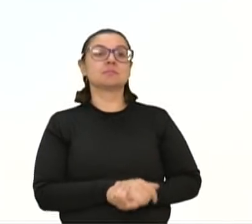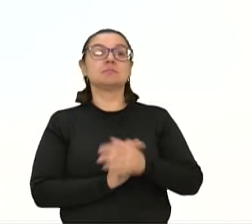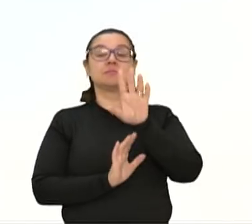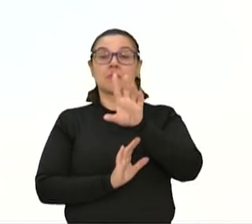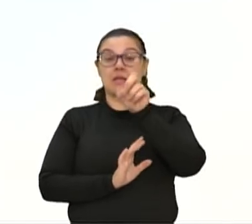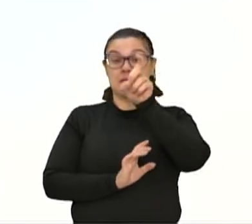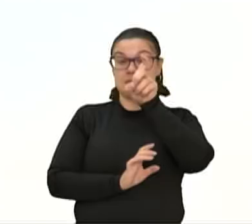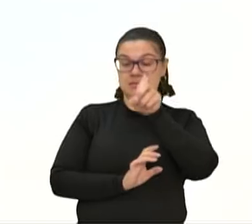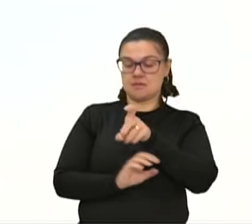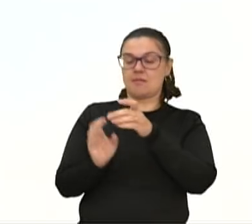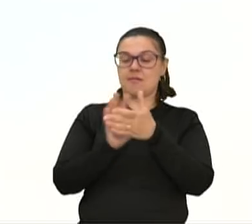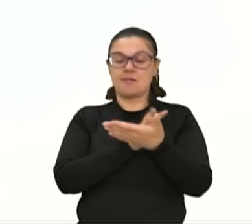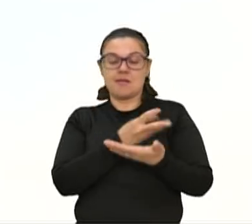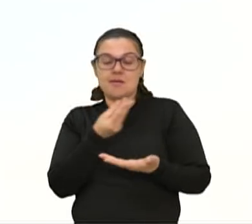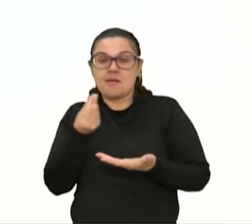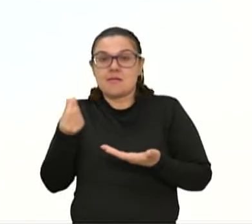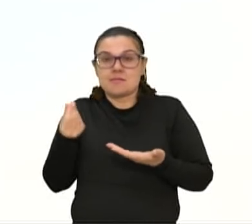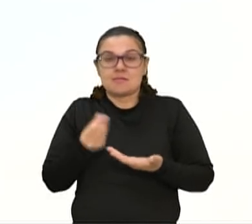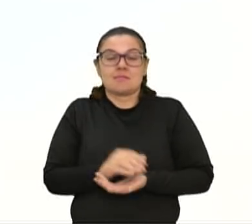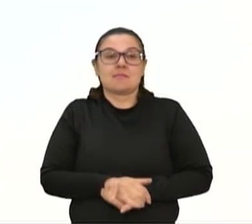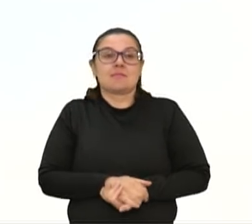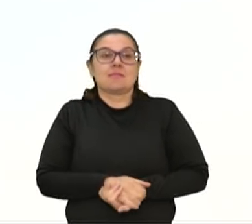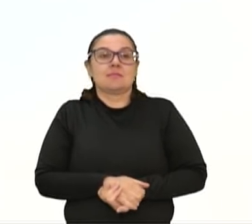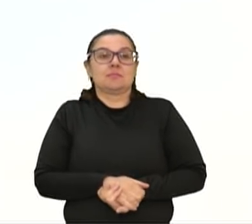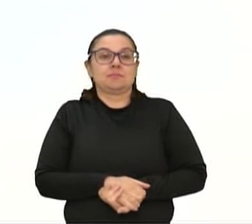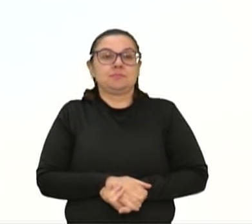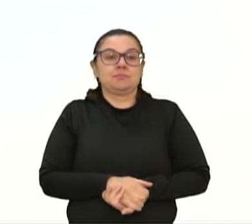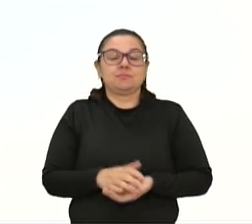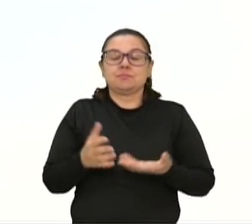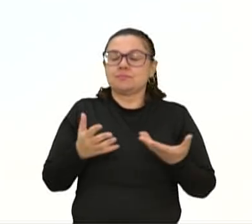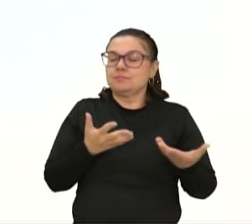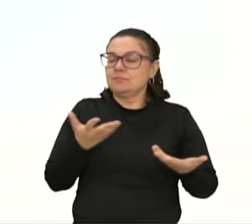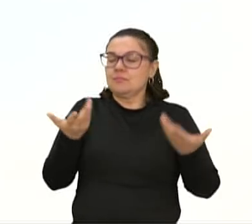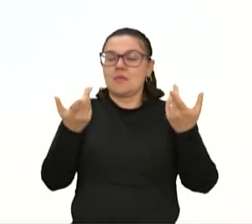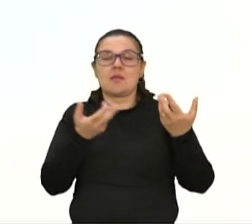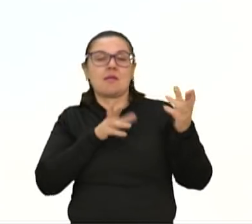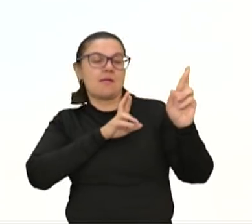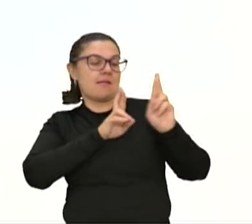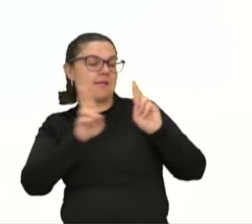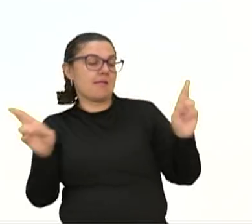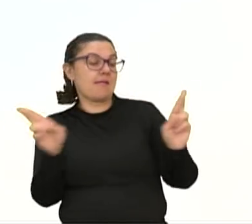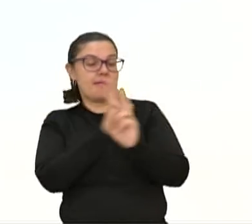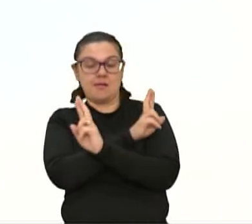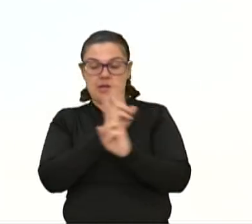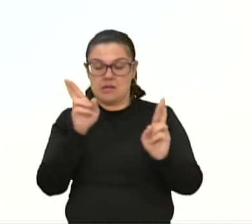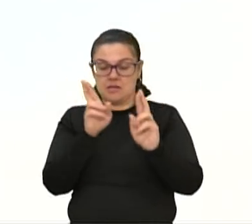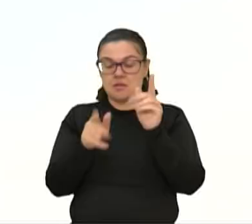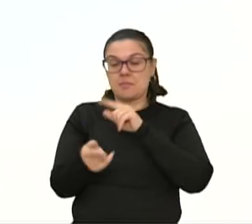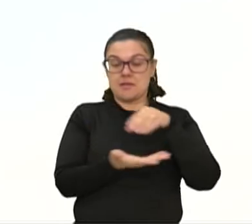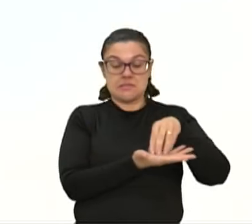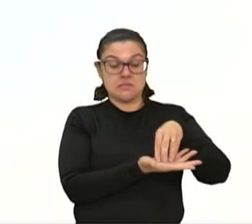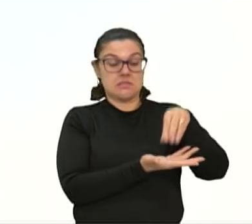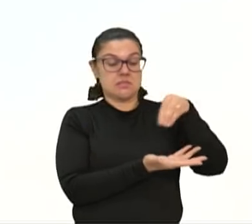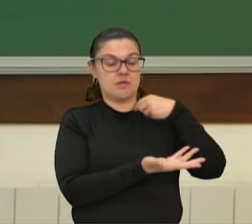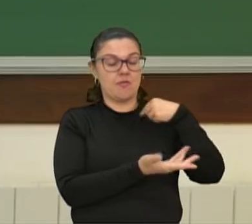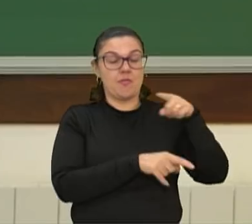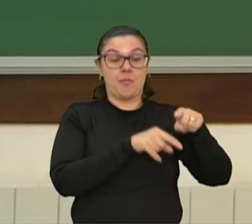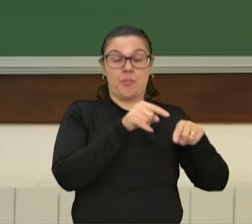O ser e essência está relacionado àquela outra questão que mencionamos sobre